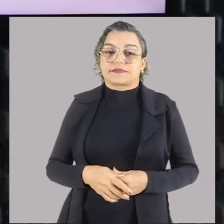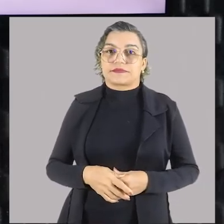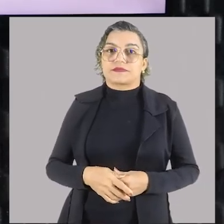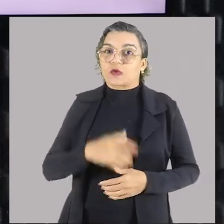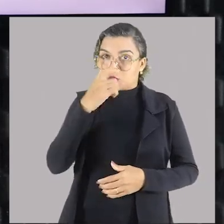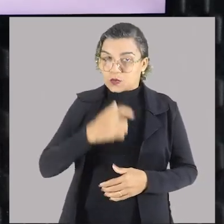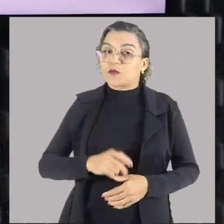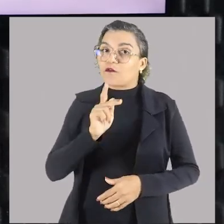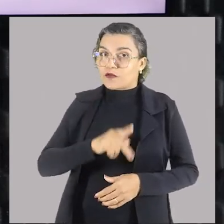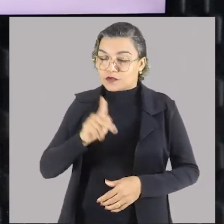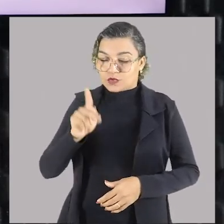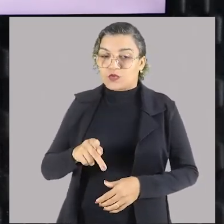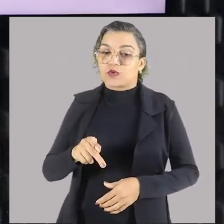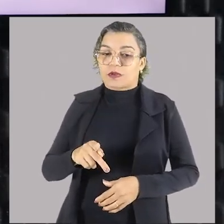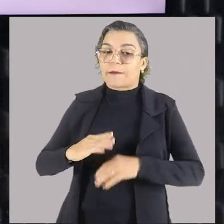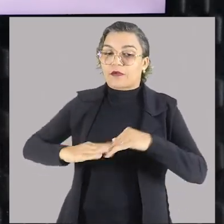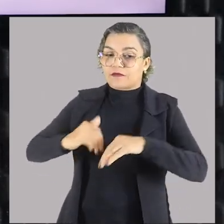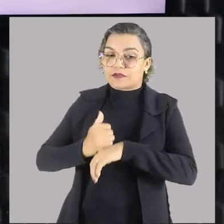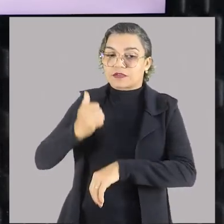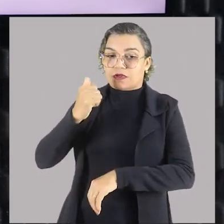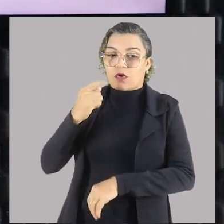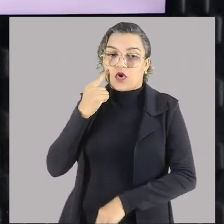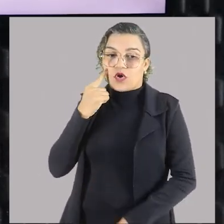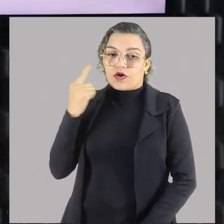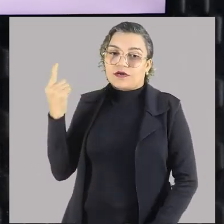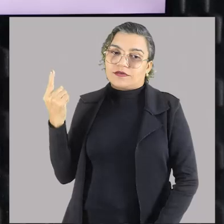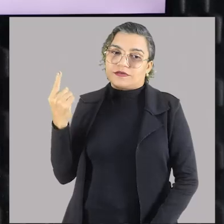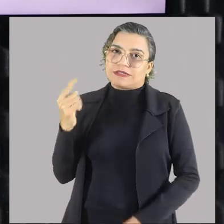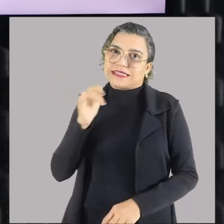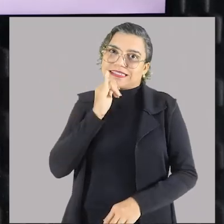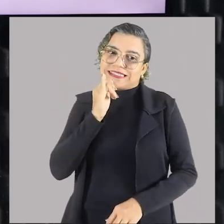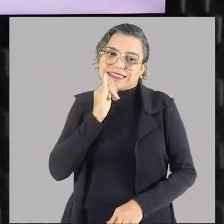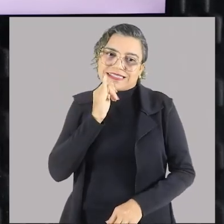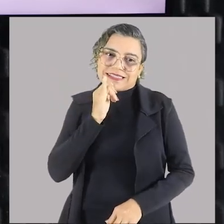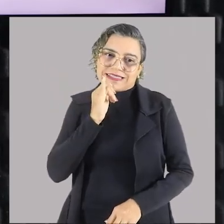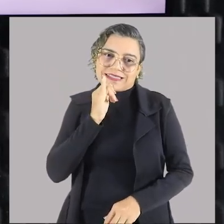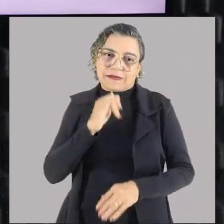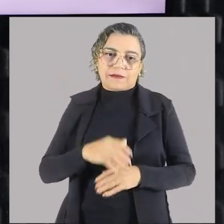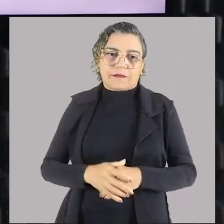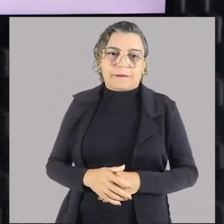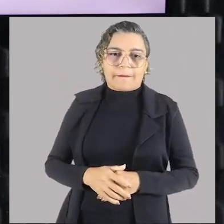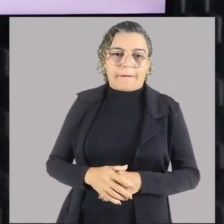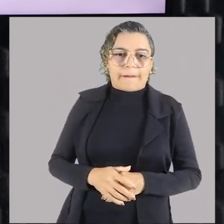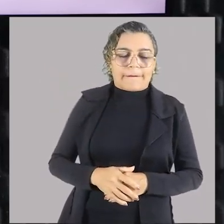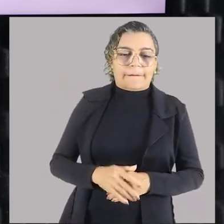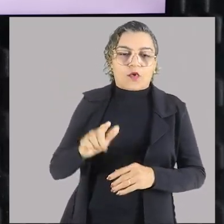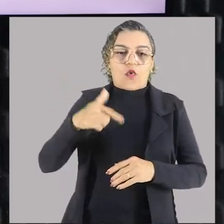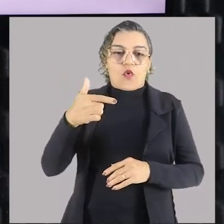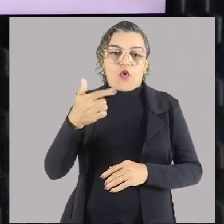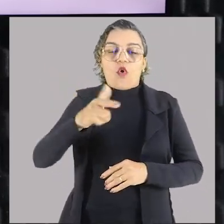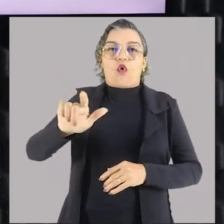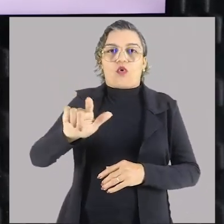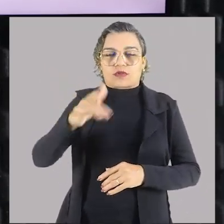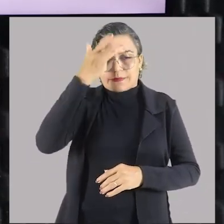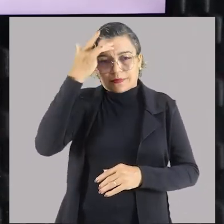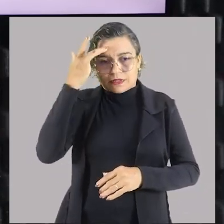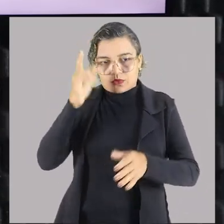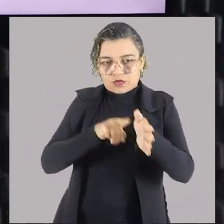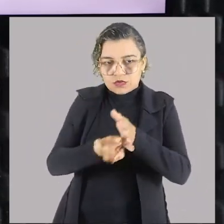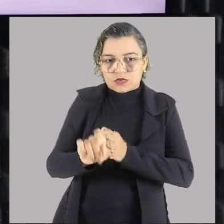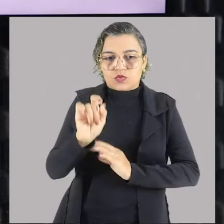mesma coisa. My name is Brianna. Esse é o nome da pessoa. Então, a resposta, nome dela. Então,